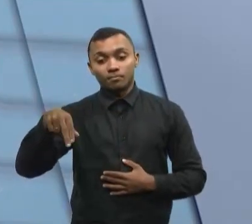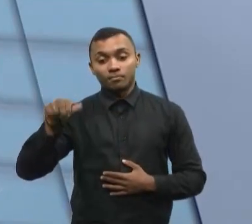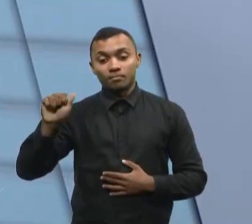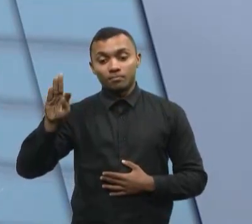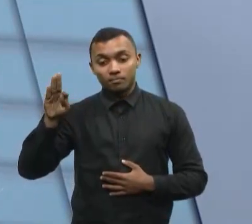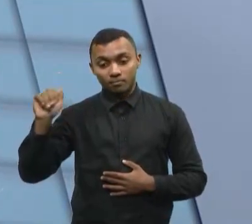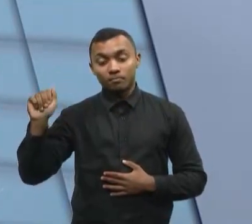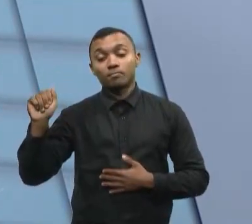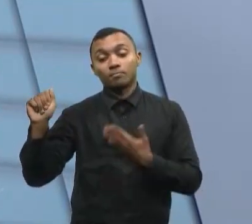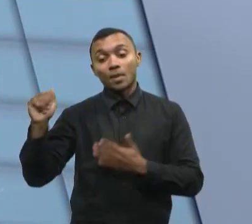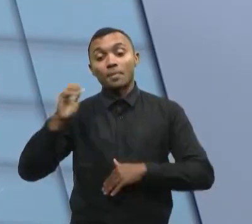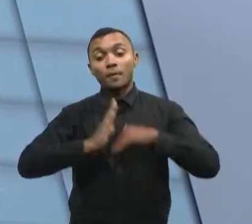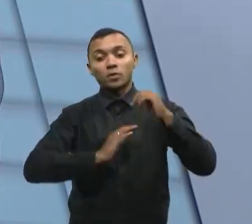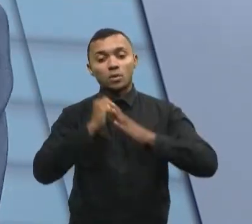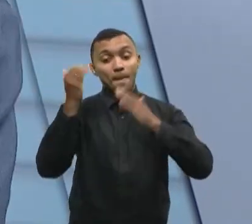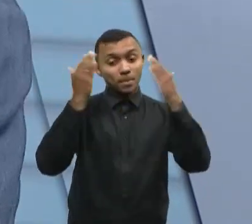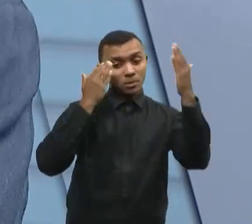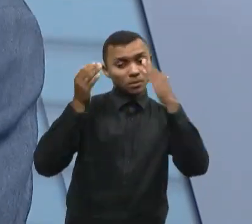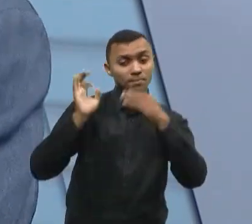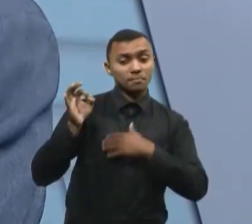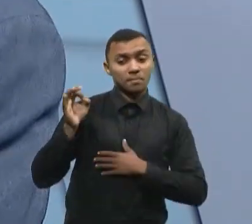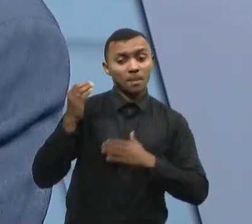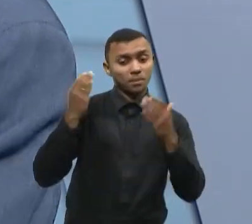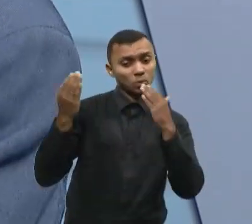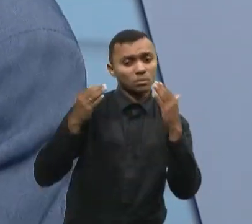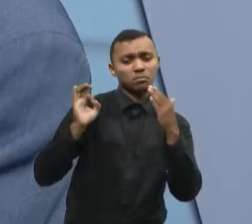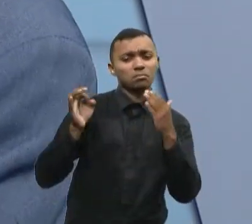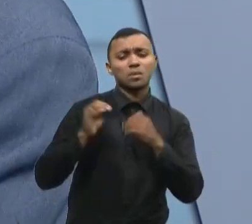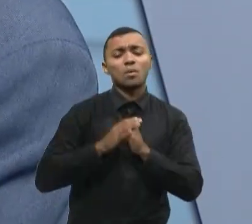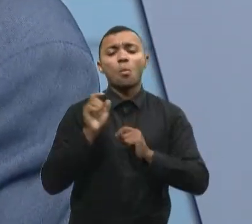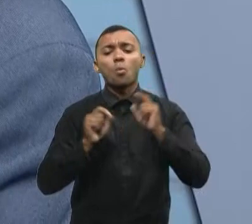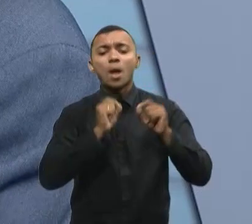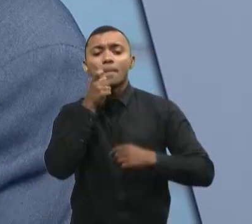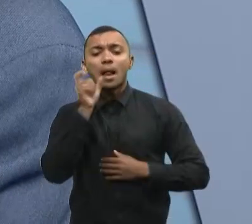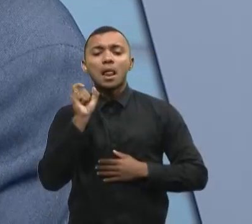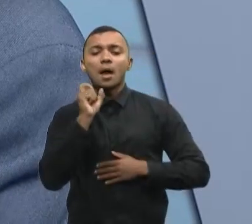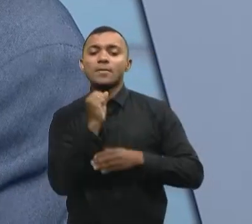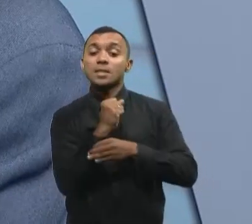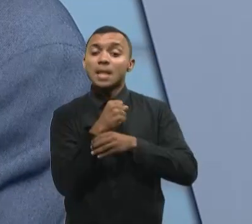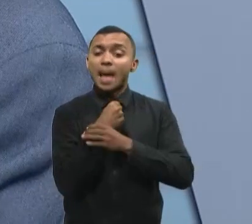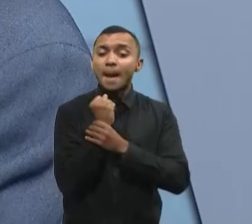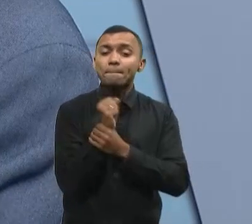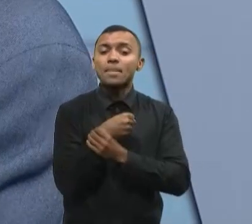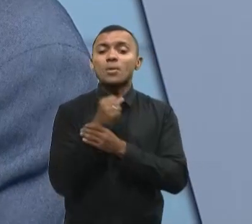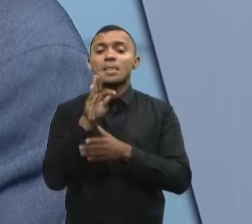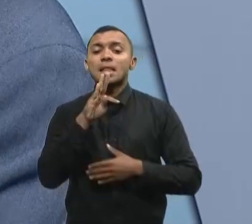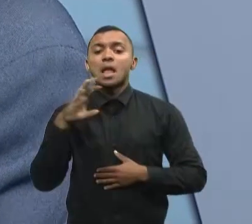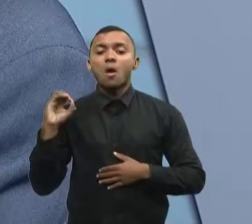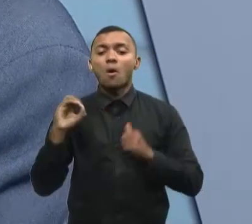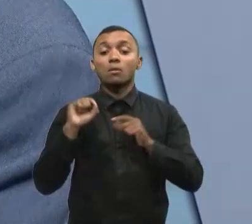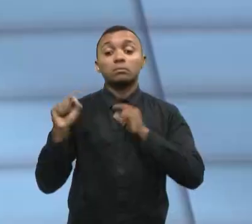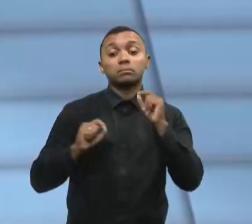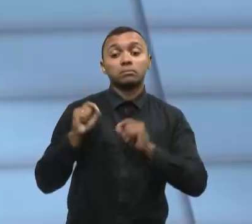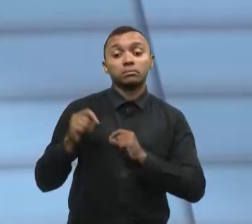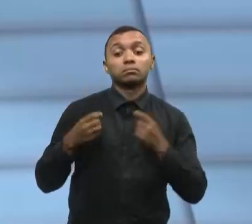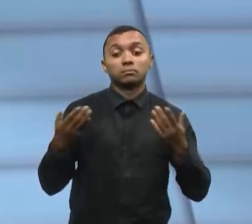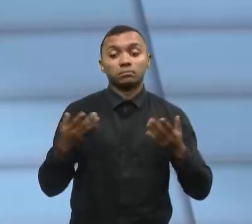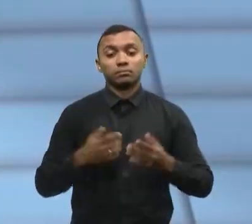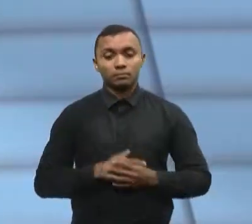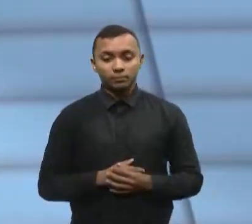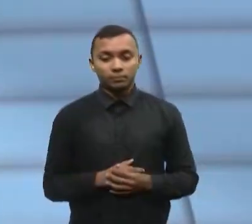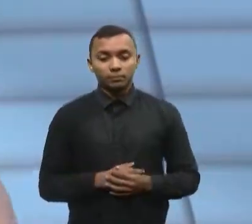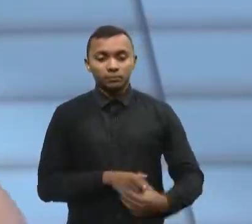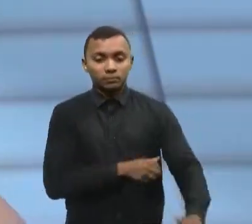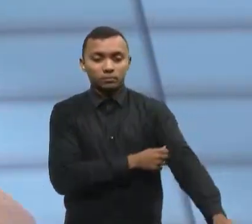psicóloga, terapeuta gestalt, é, Renata? Sim. O que é a terapia? O que é que a terapia... Muito... Gestalt é um